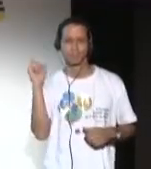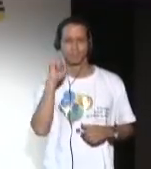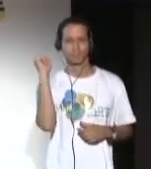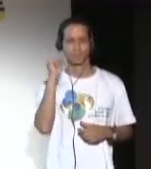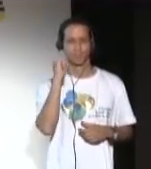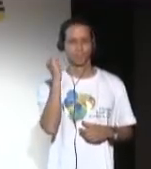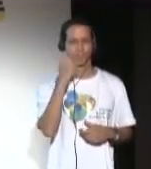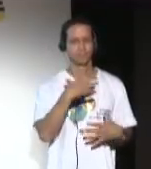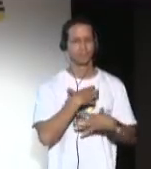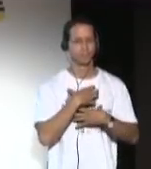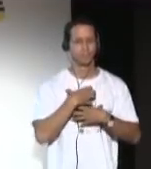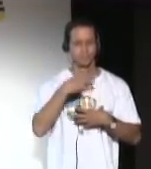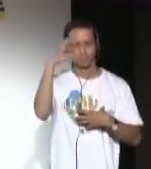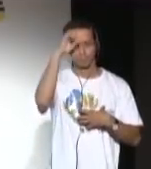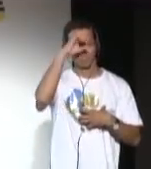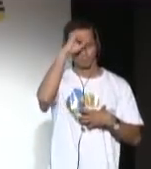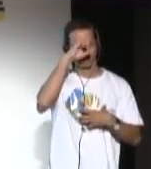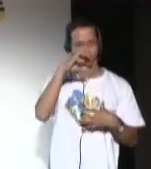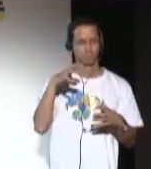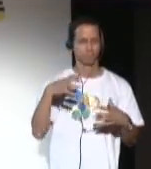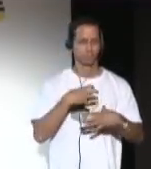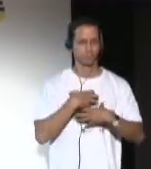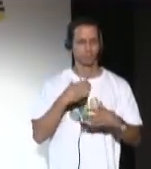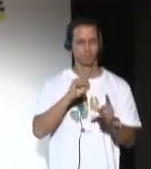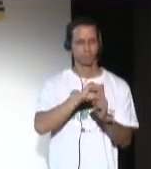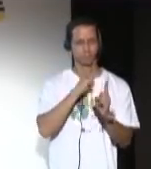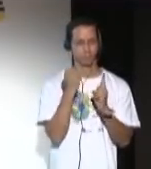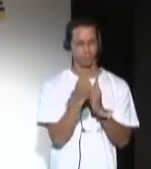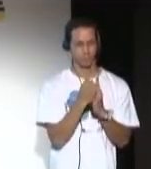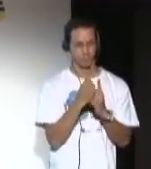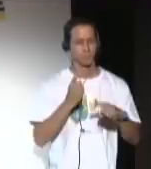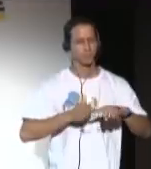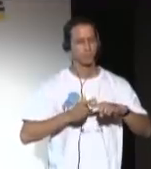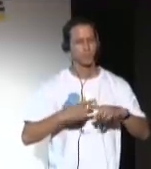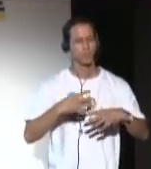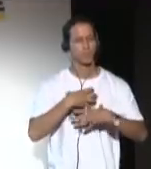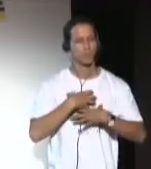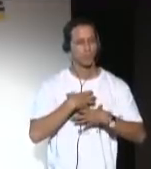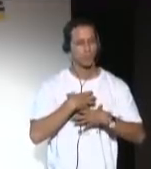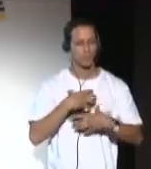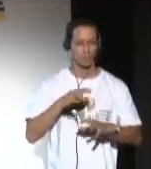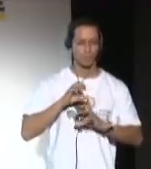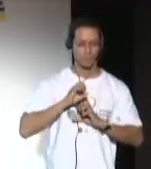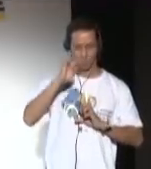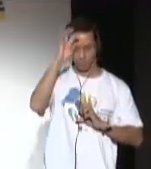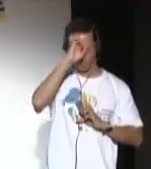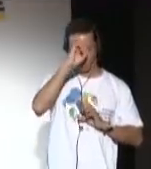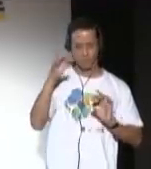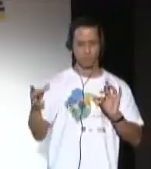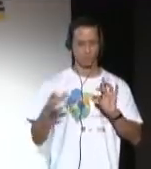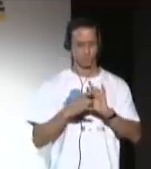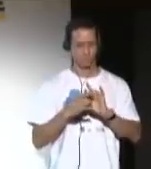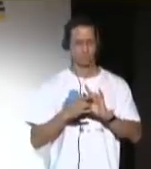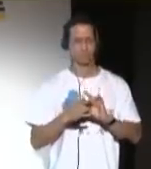importante lidar com a aprendizagem socioemocional, porque a emoção e a aprendizagem estão muito